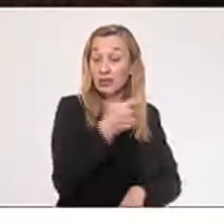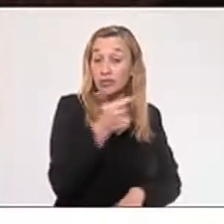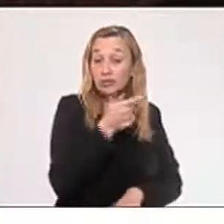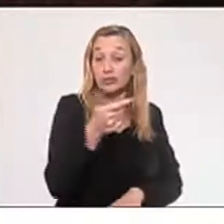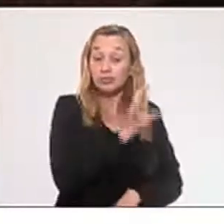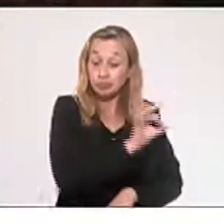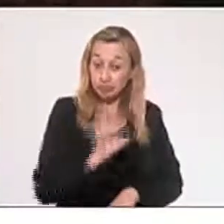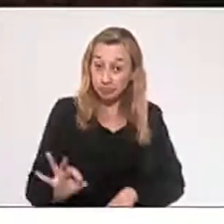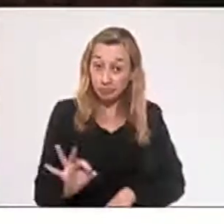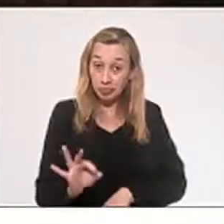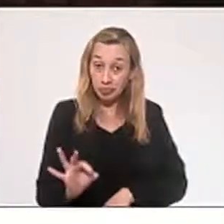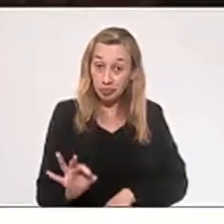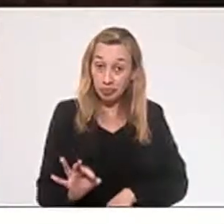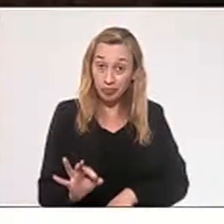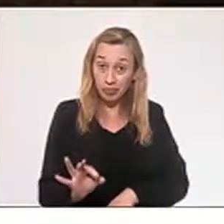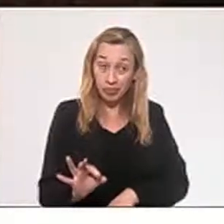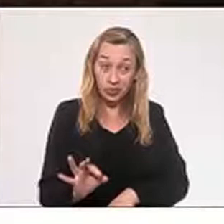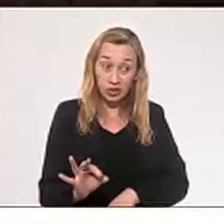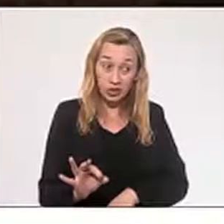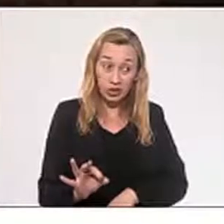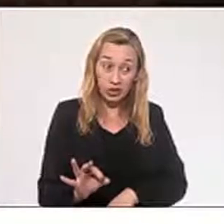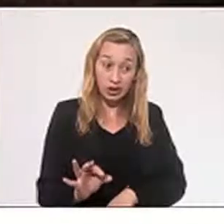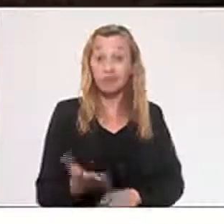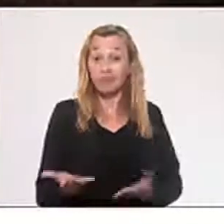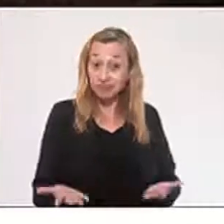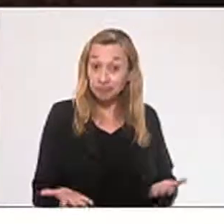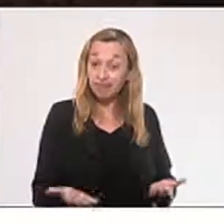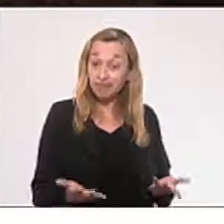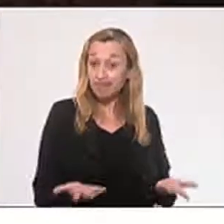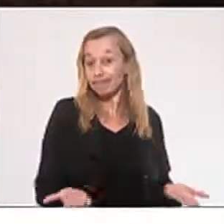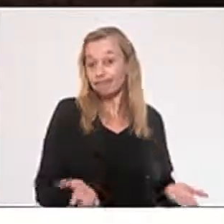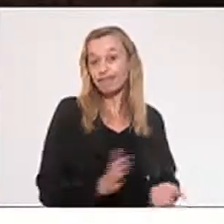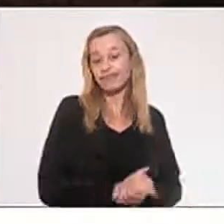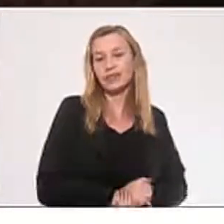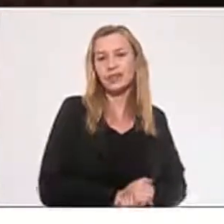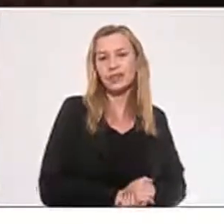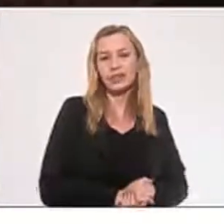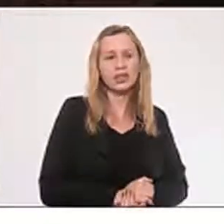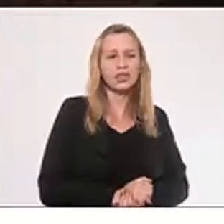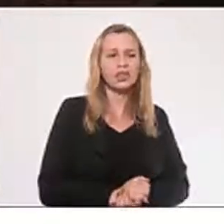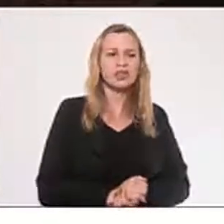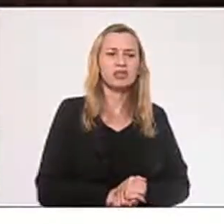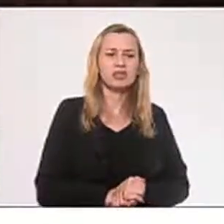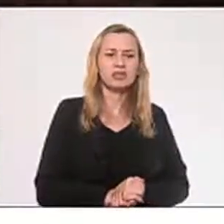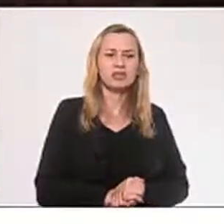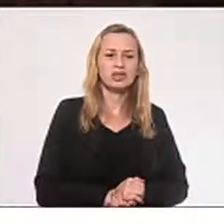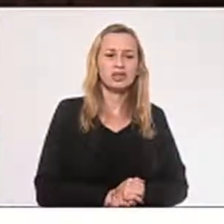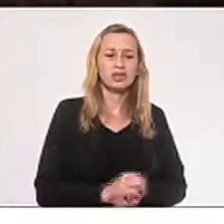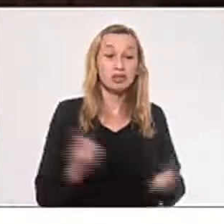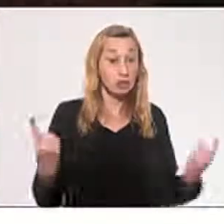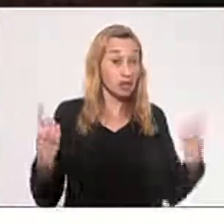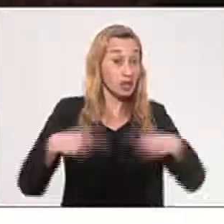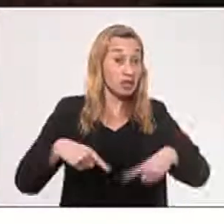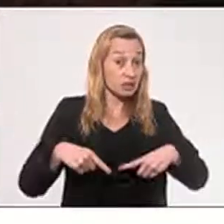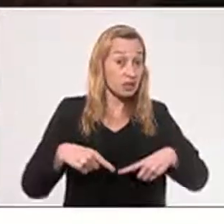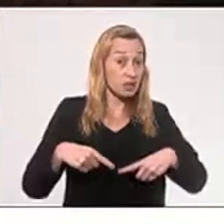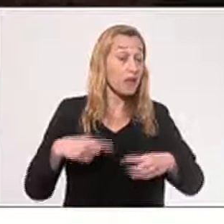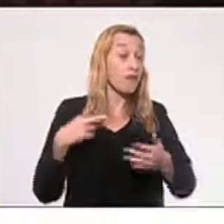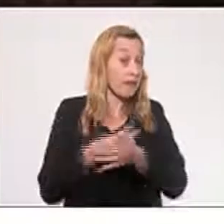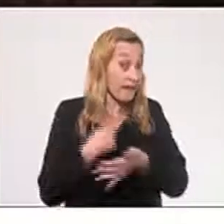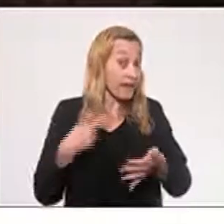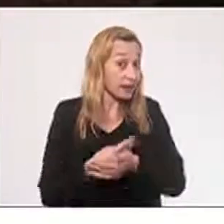22% e colocam no mercado, com uma concorrência